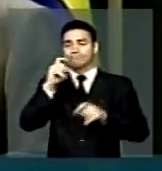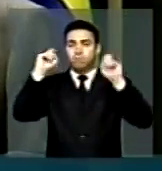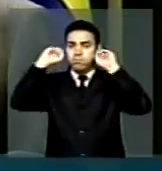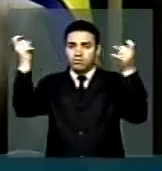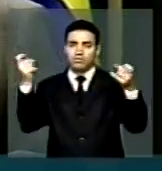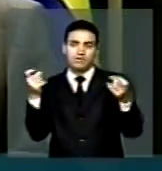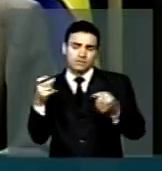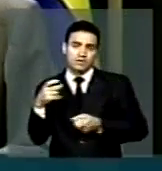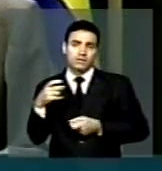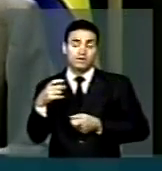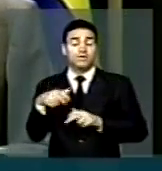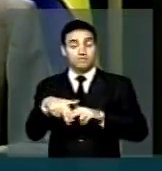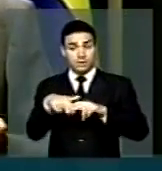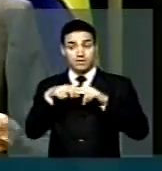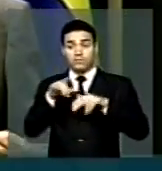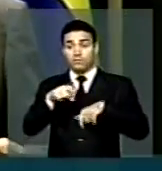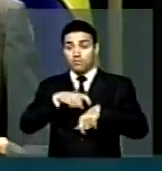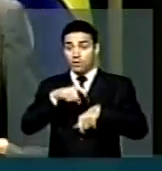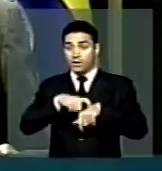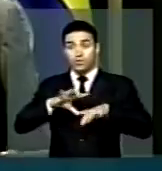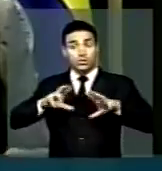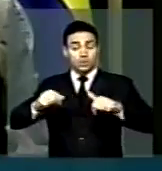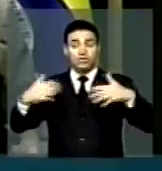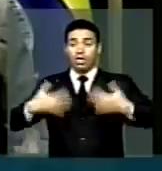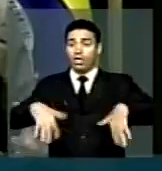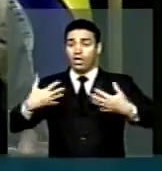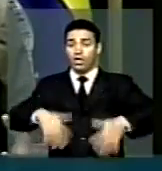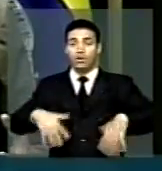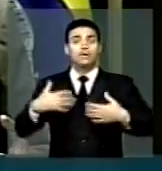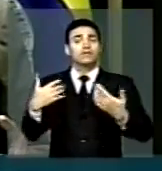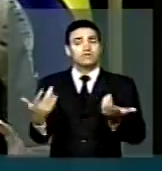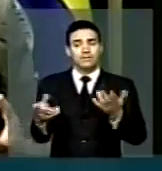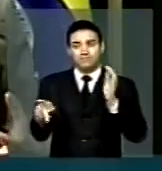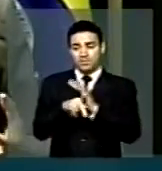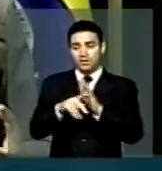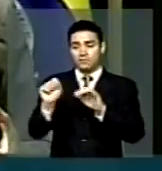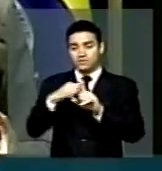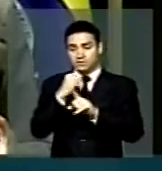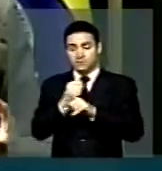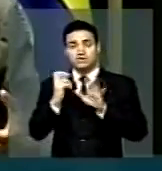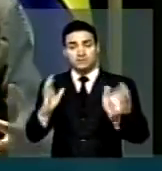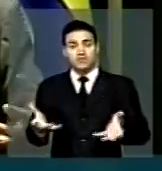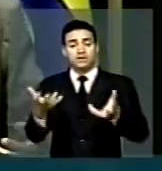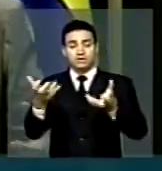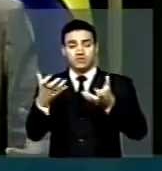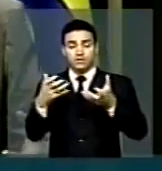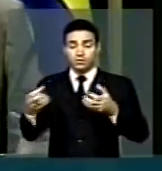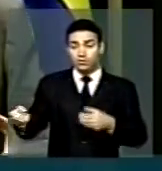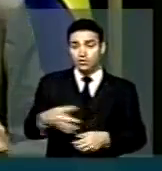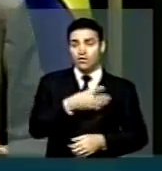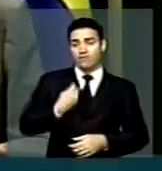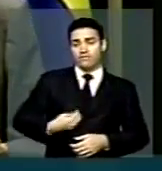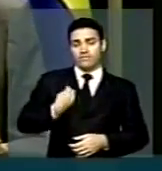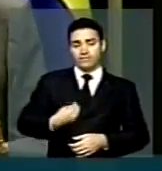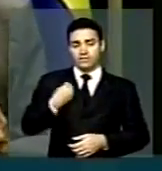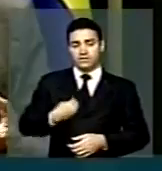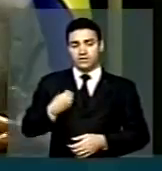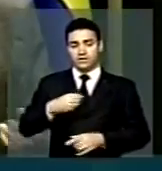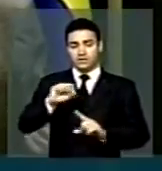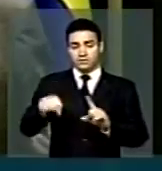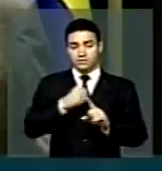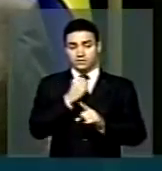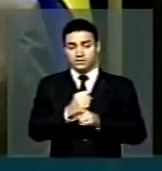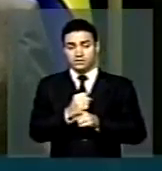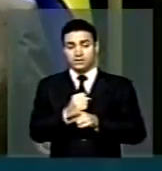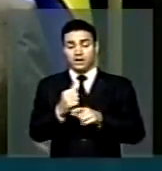Naquele momento, a situação era de tal desespero que a própria sociedade queria um novo caminho. Ela estava com